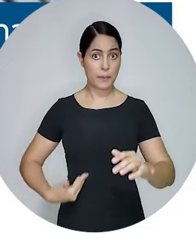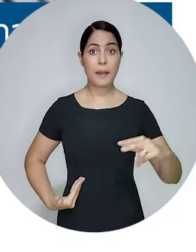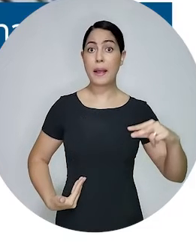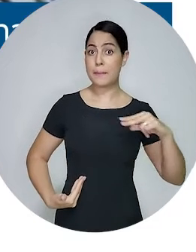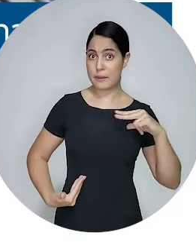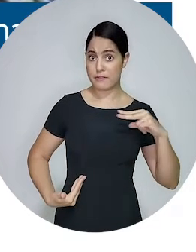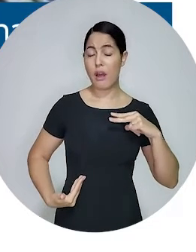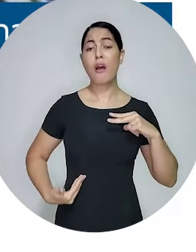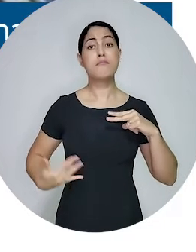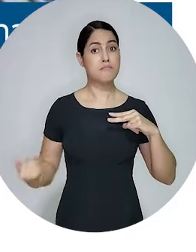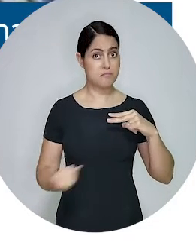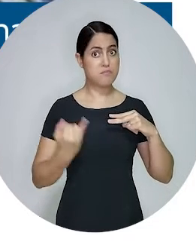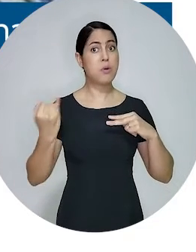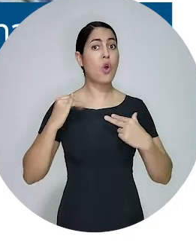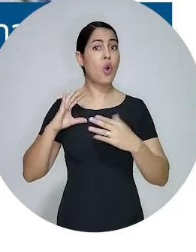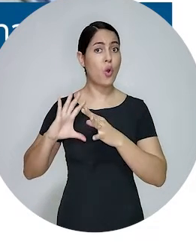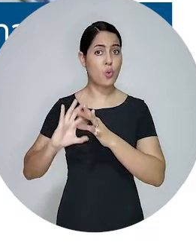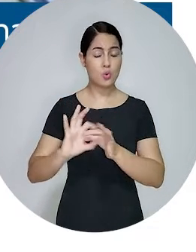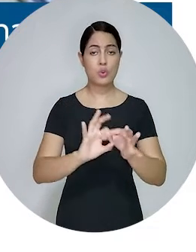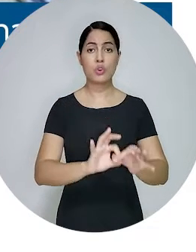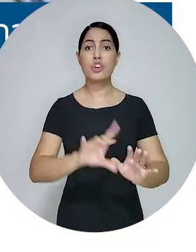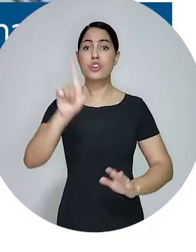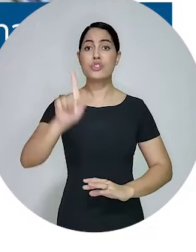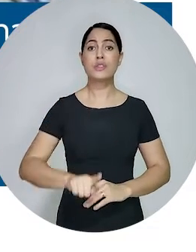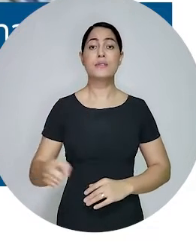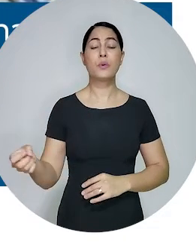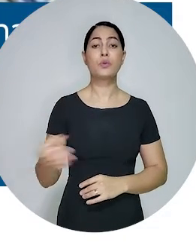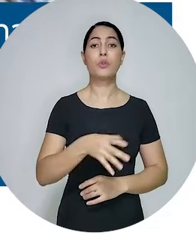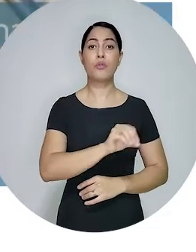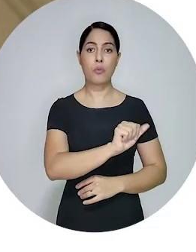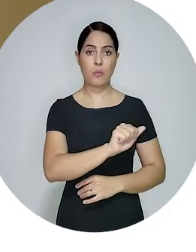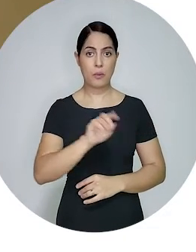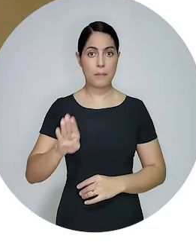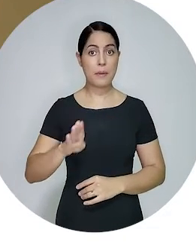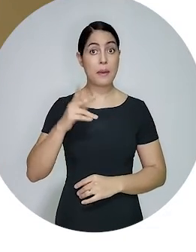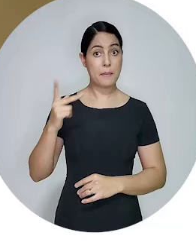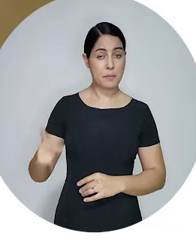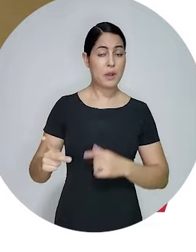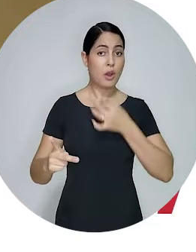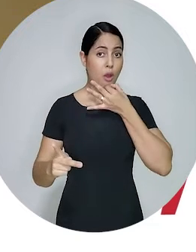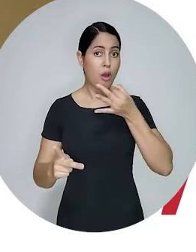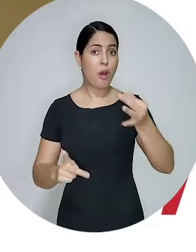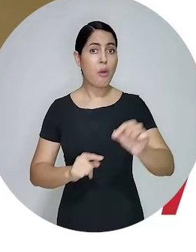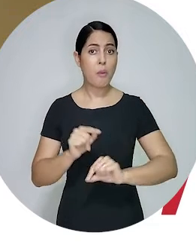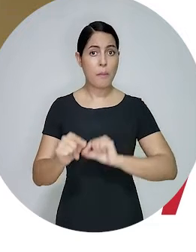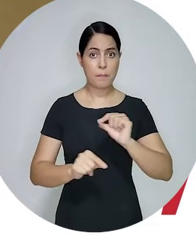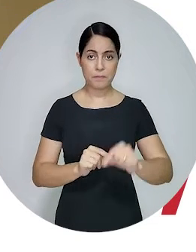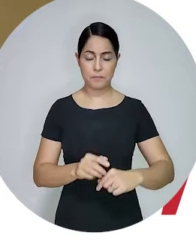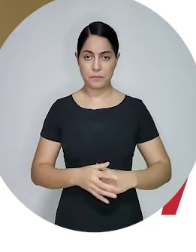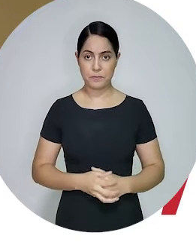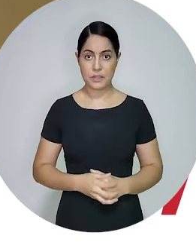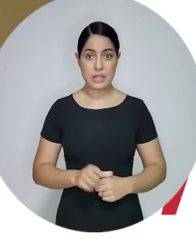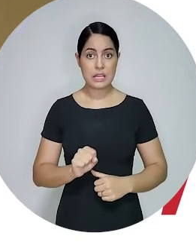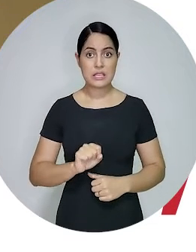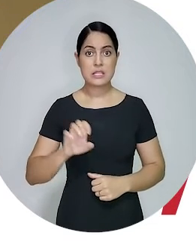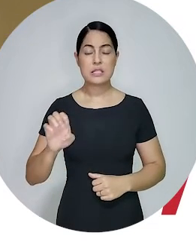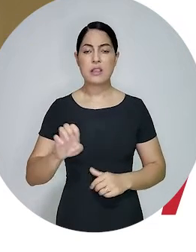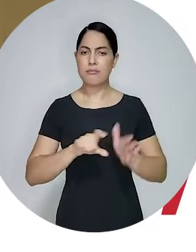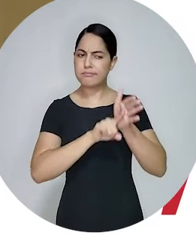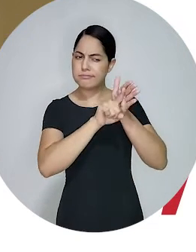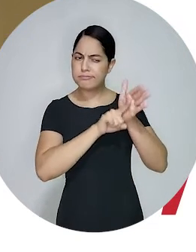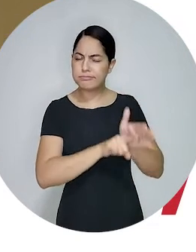uma importante iniciativa adotada pela nova gestão da OAB. Para ele, abre aspas, a não criminalização da